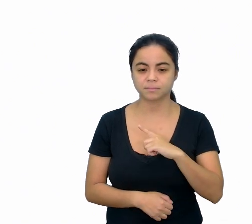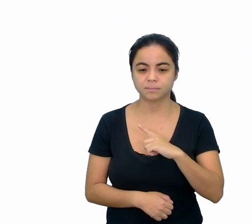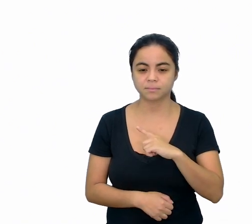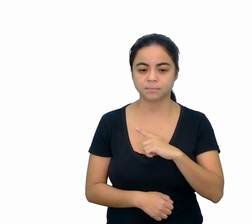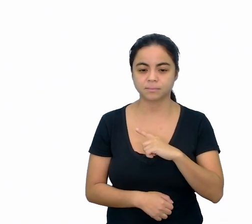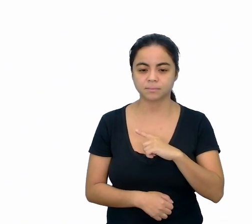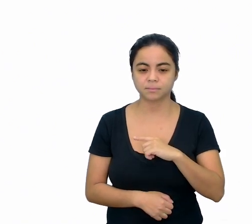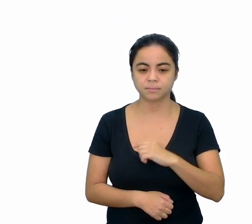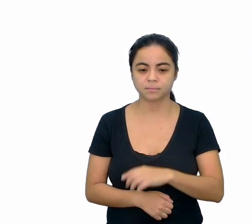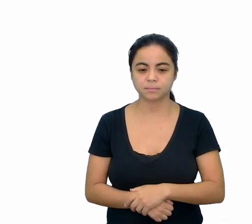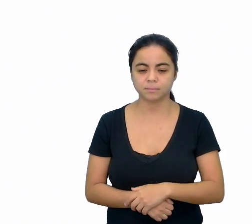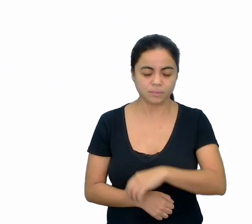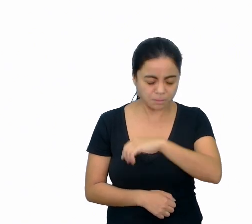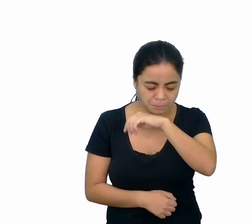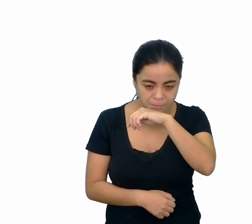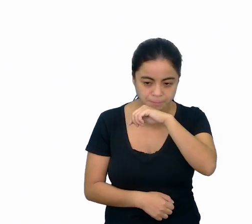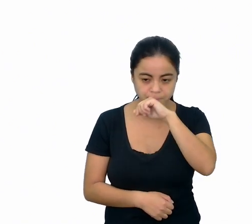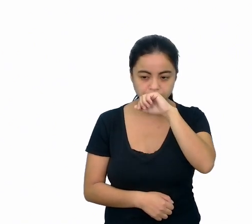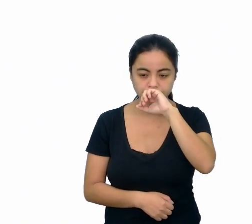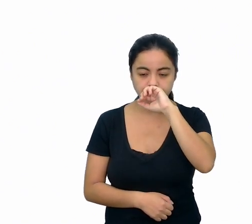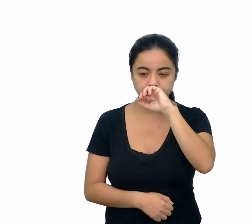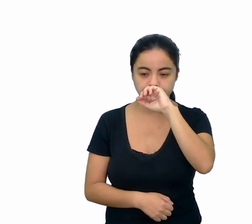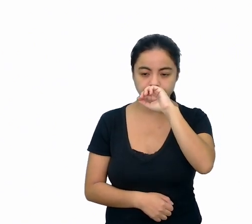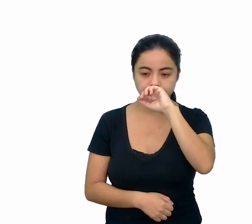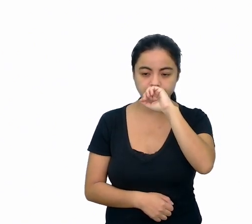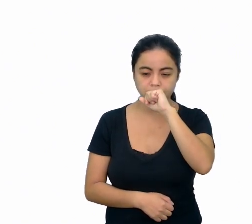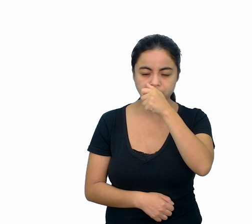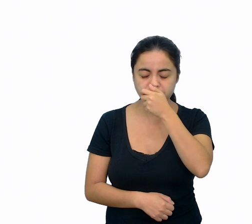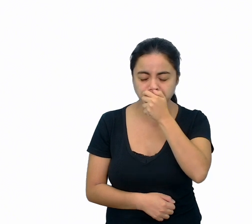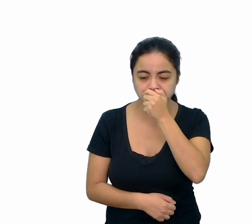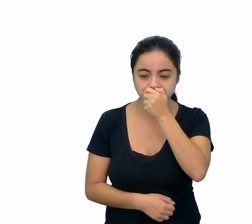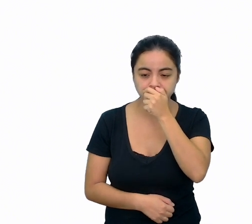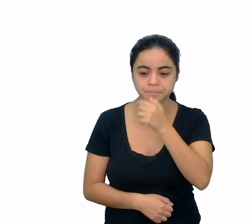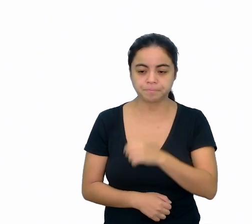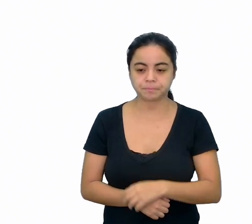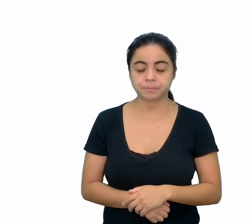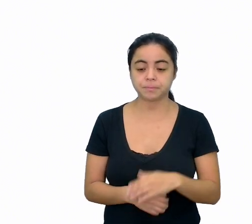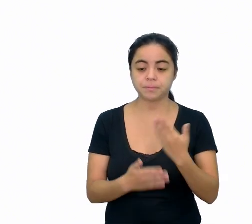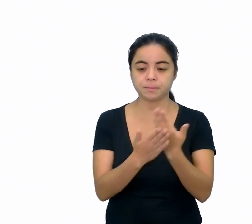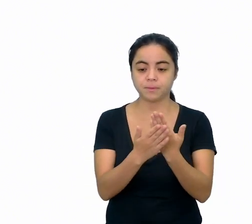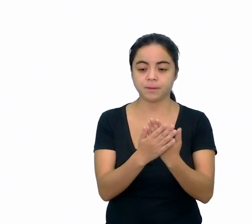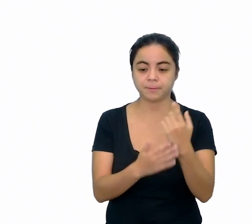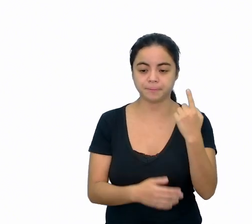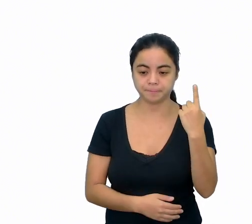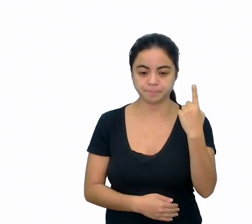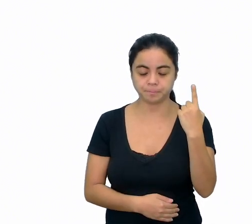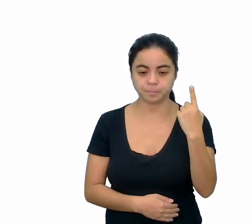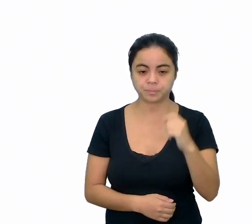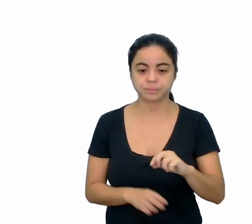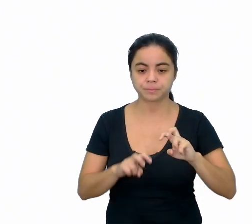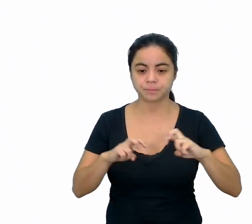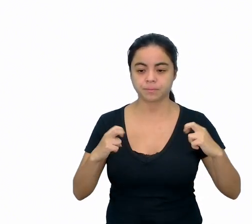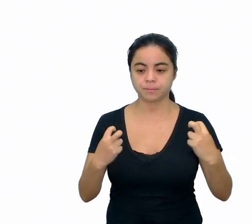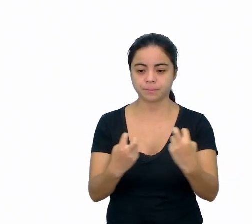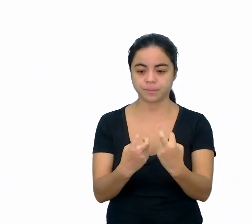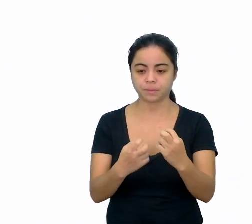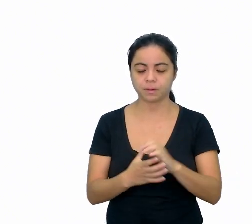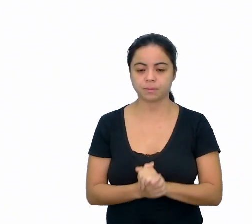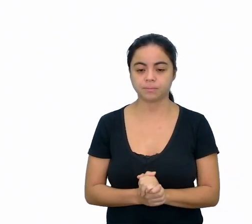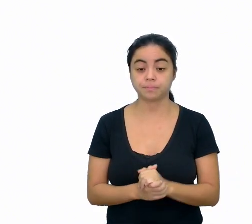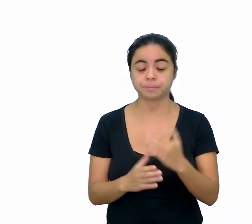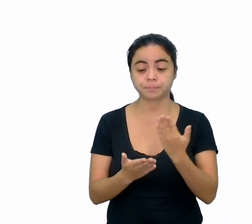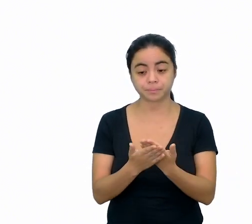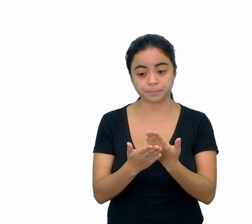disse, da leitura de contos tradicionais. Então, a aula 1, roda de leitura.